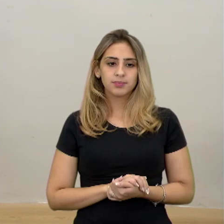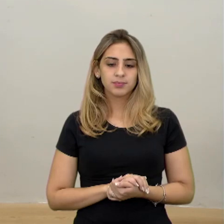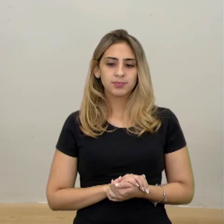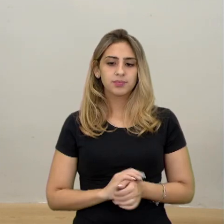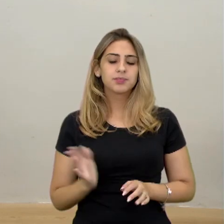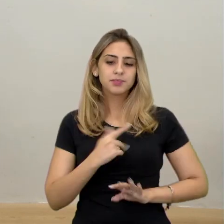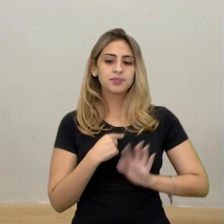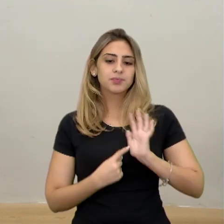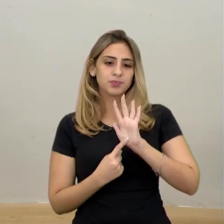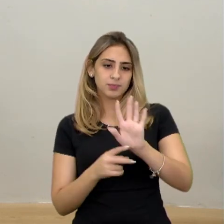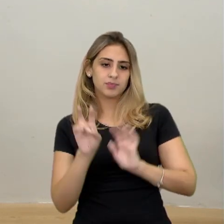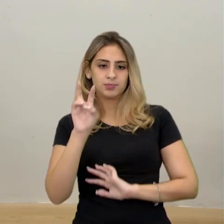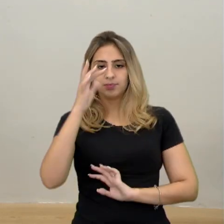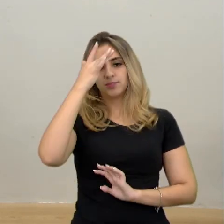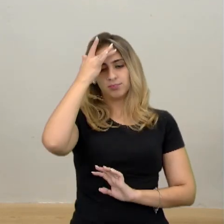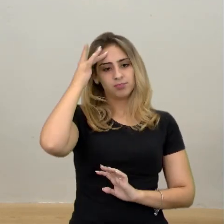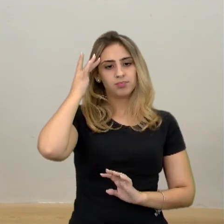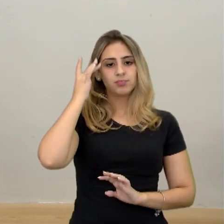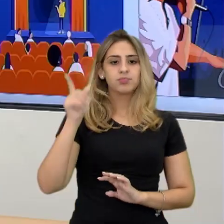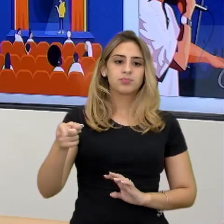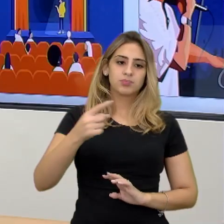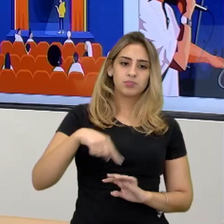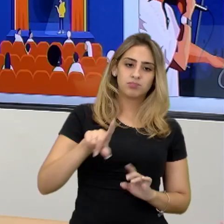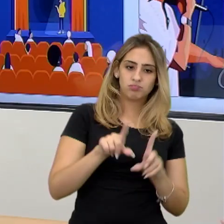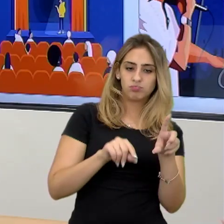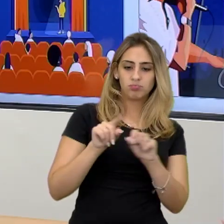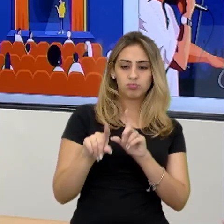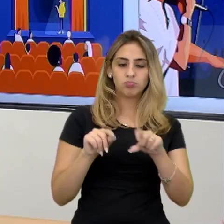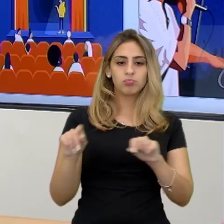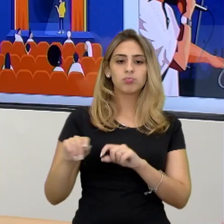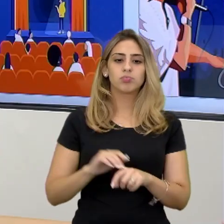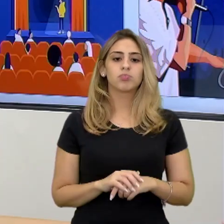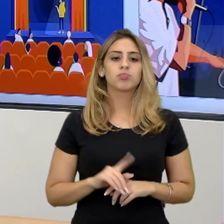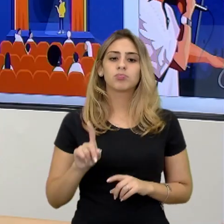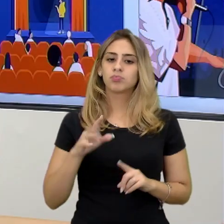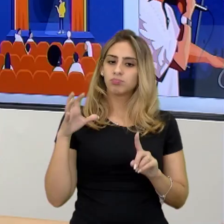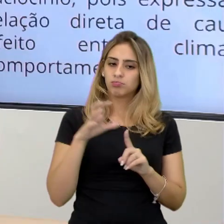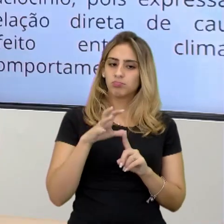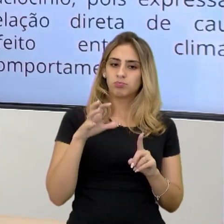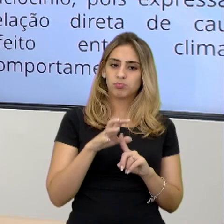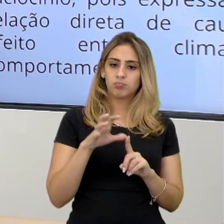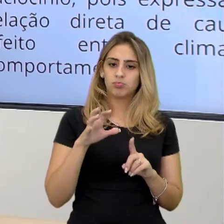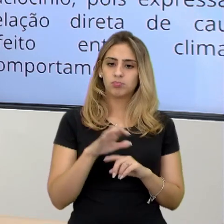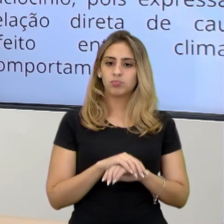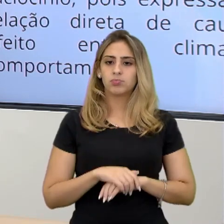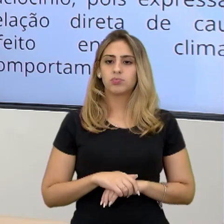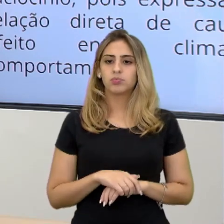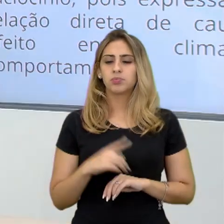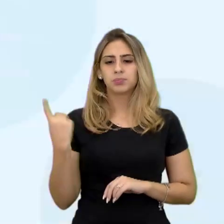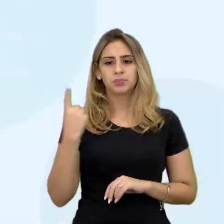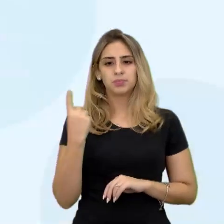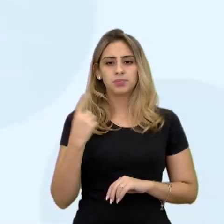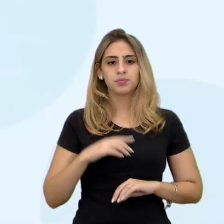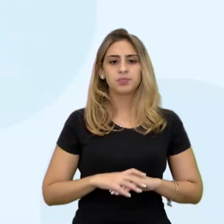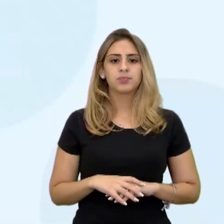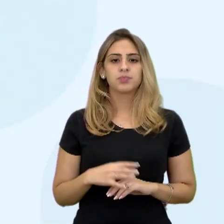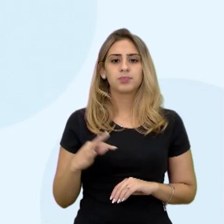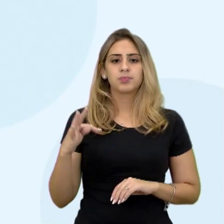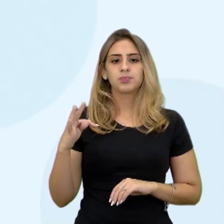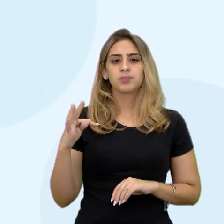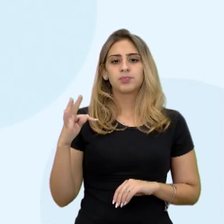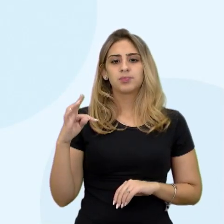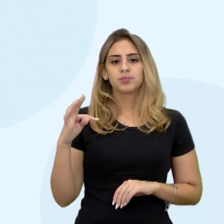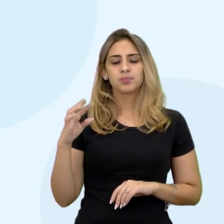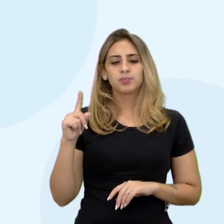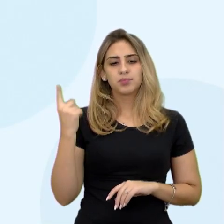Então eu vou passar pelos 5 autores, aí vocês escolham aí, não vou influenciar. Dá uma olhadinha, então. O primeiro